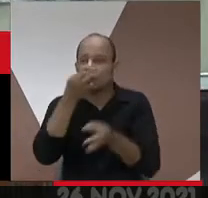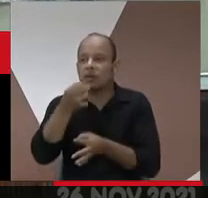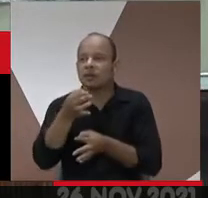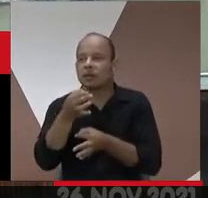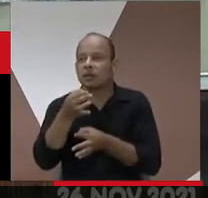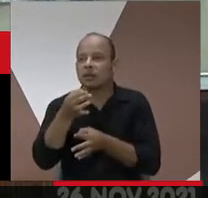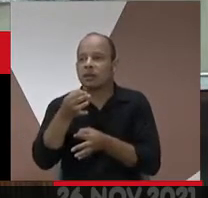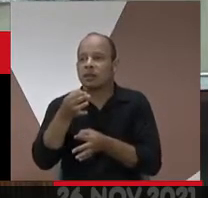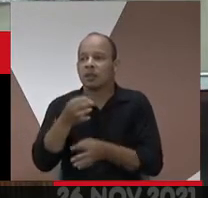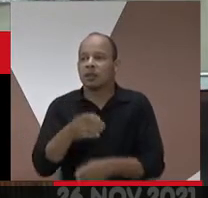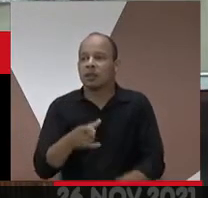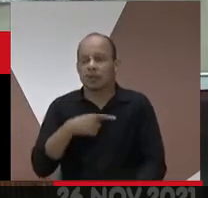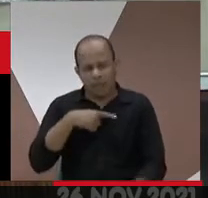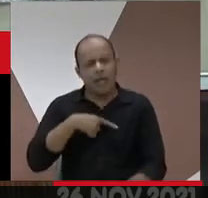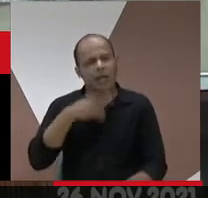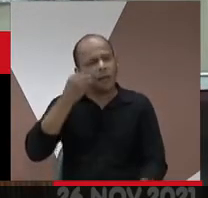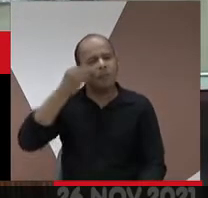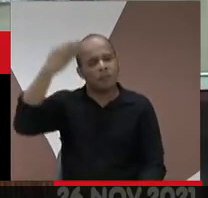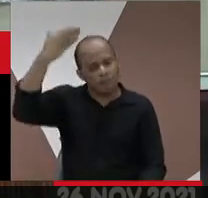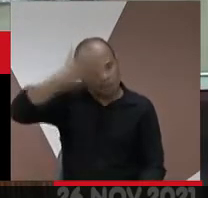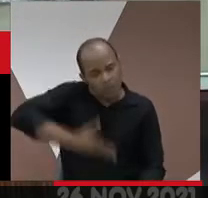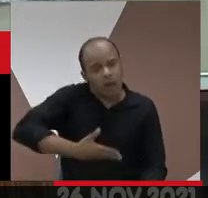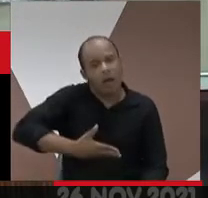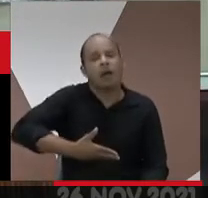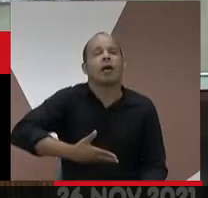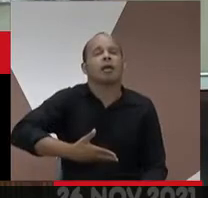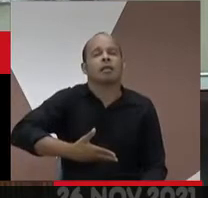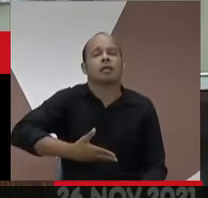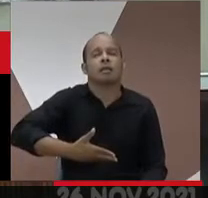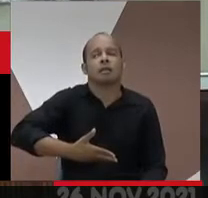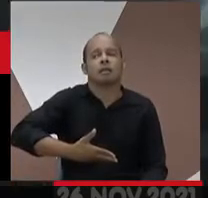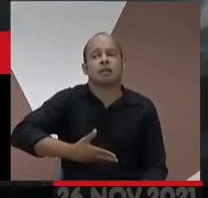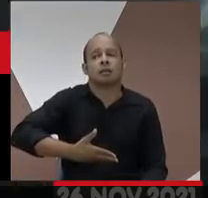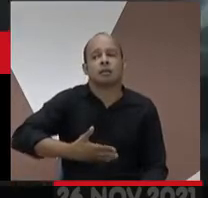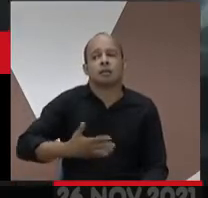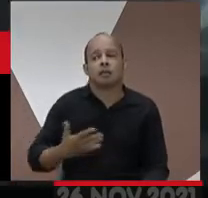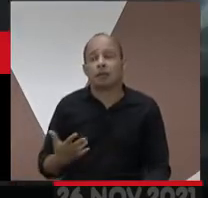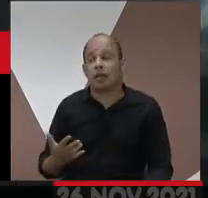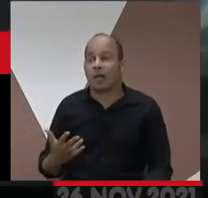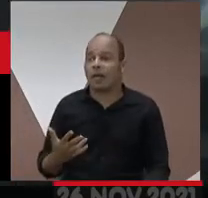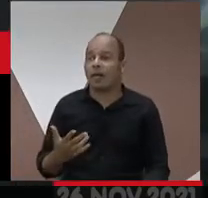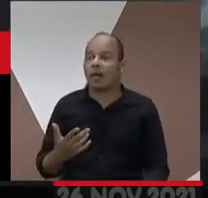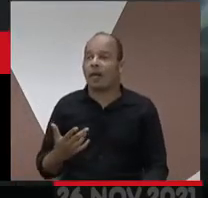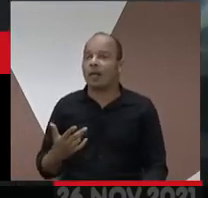E outra, falam, ah, não, porque os ambientalistas